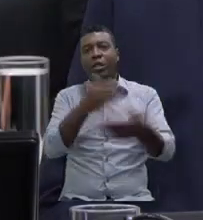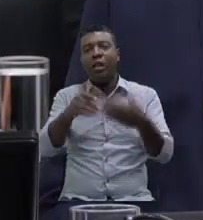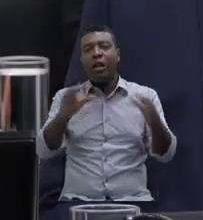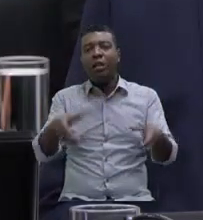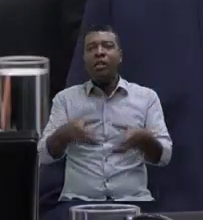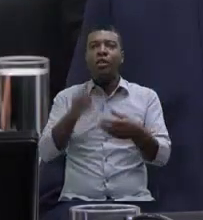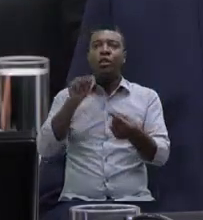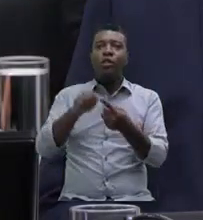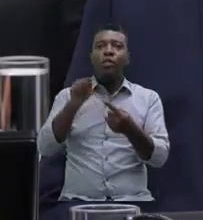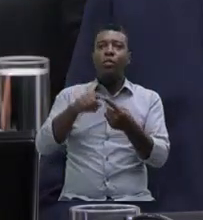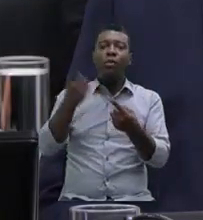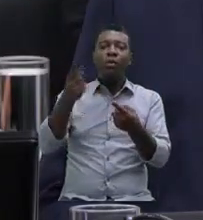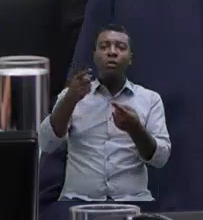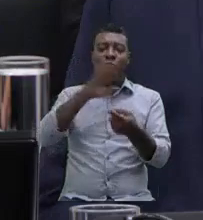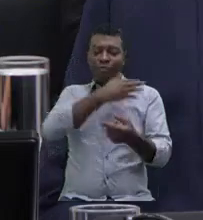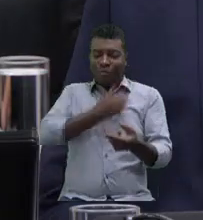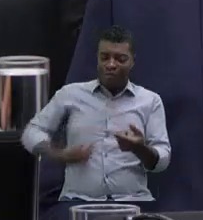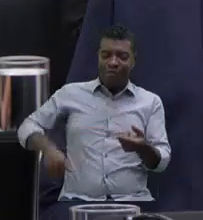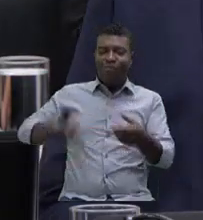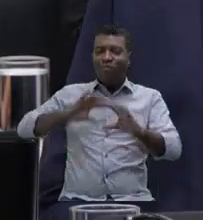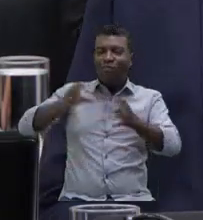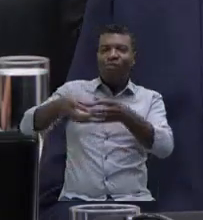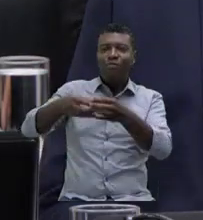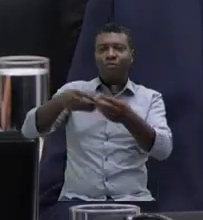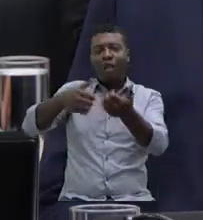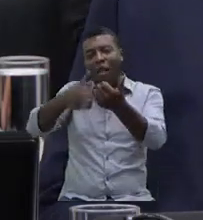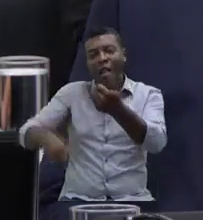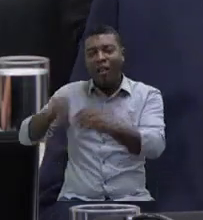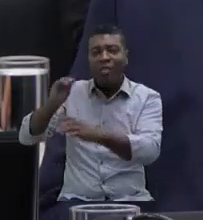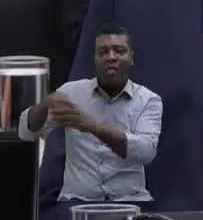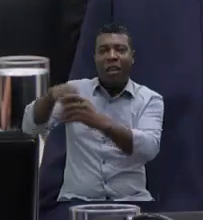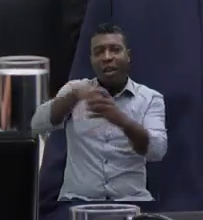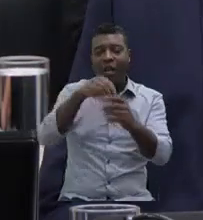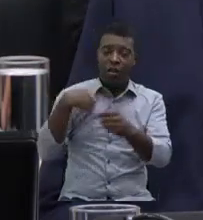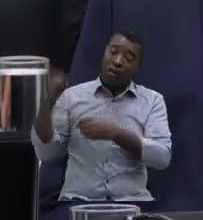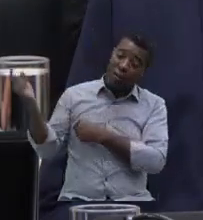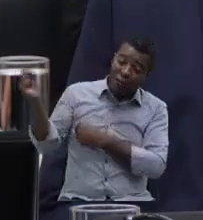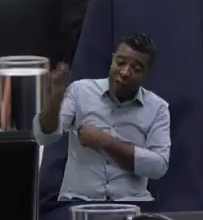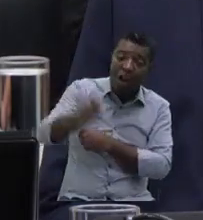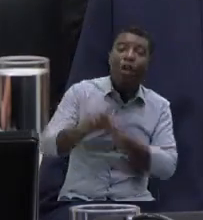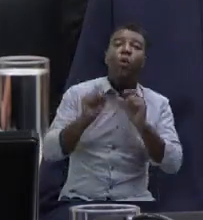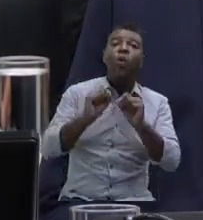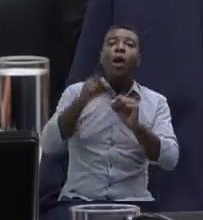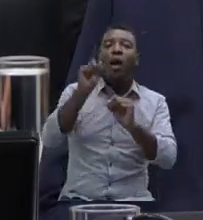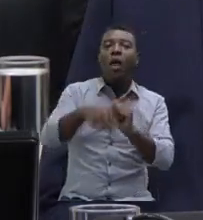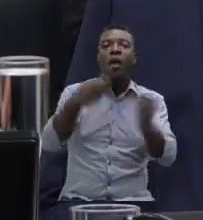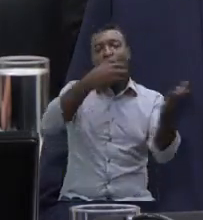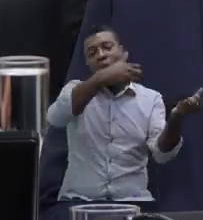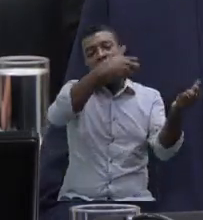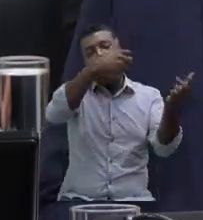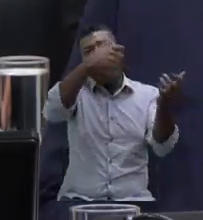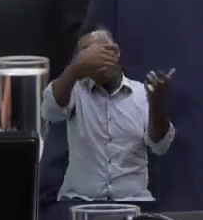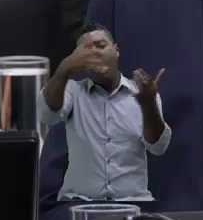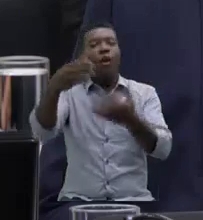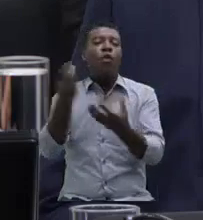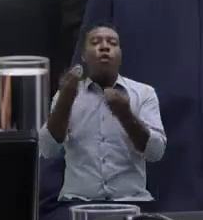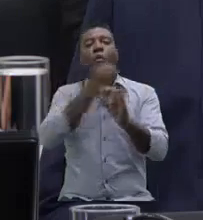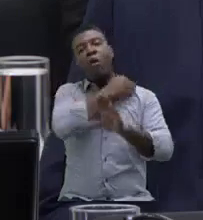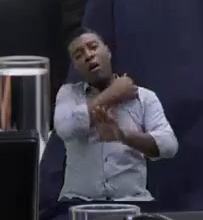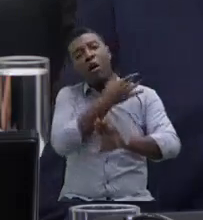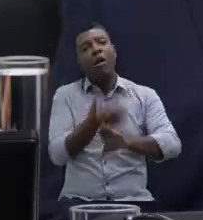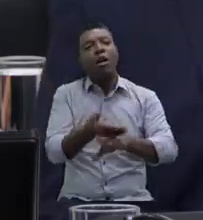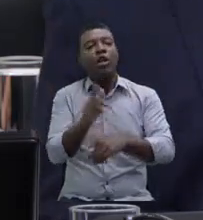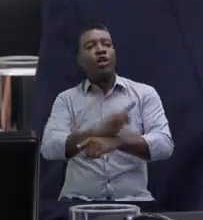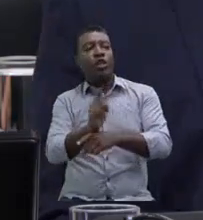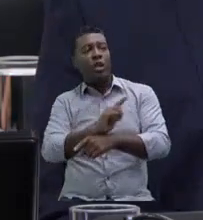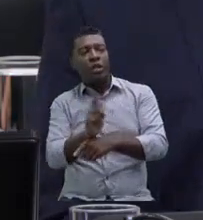pública estadual comparecem às comissões dessa casa para prestar informações sobre a gestão de